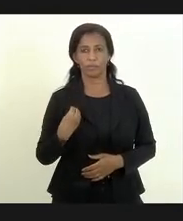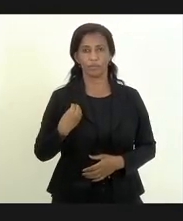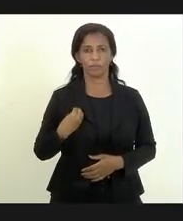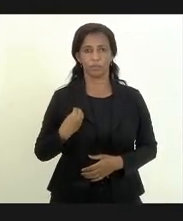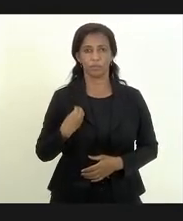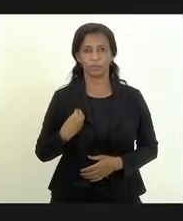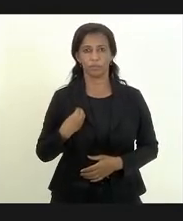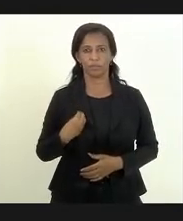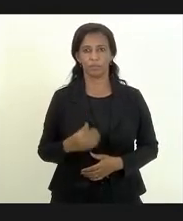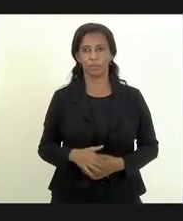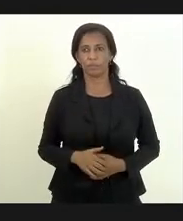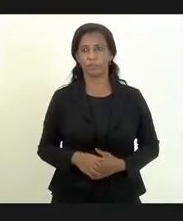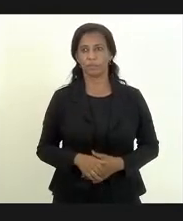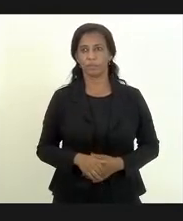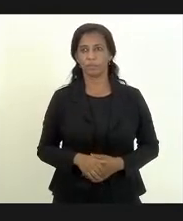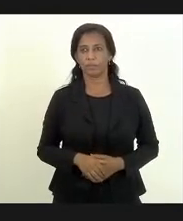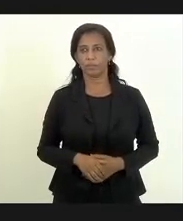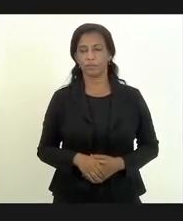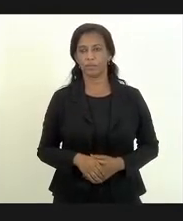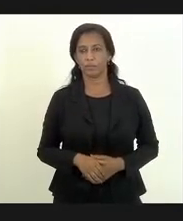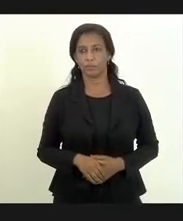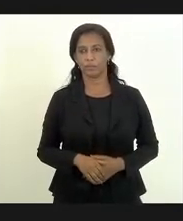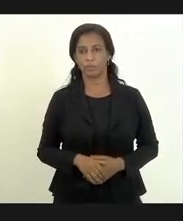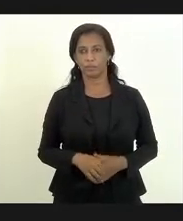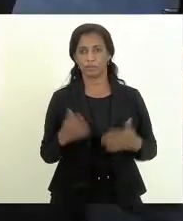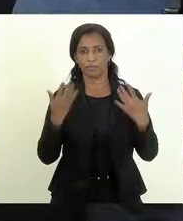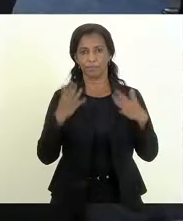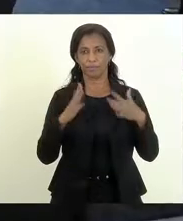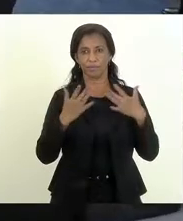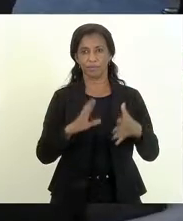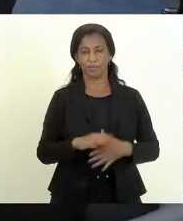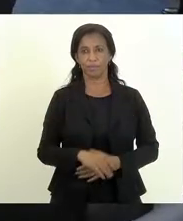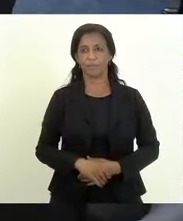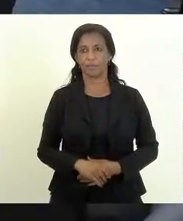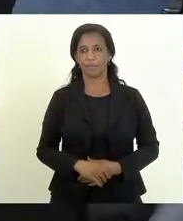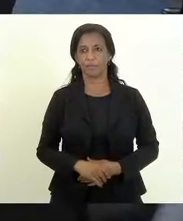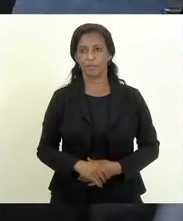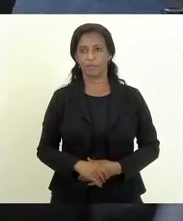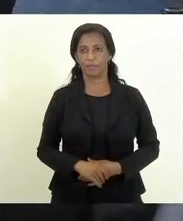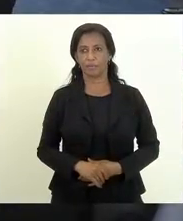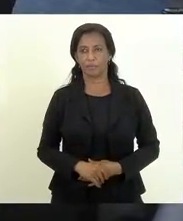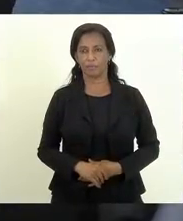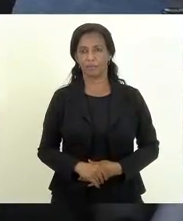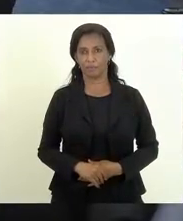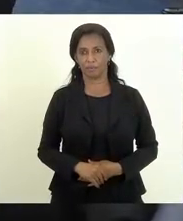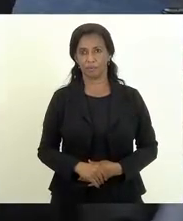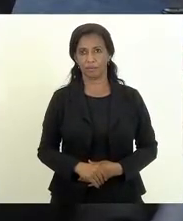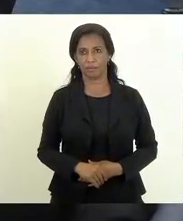cotidiano. Então, obrigado e parabéns.